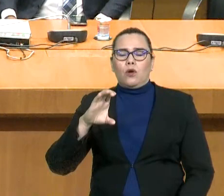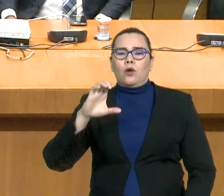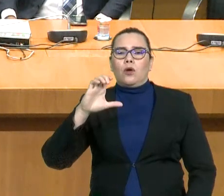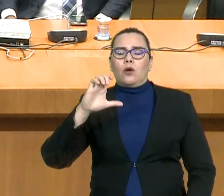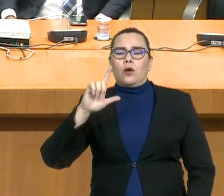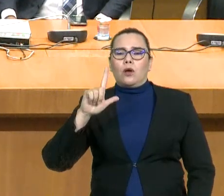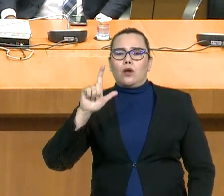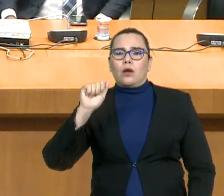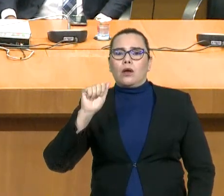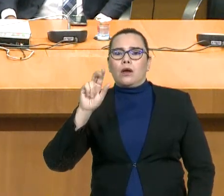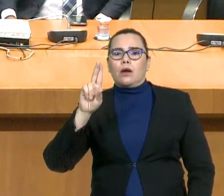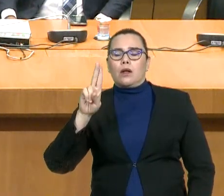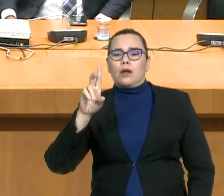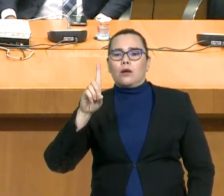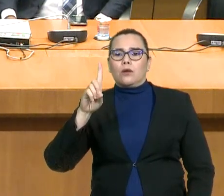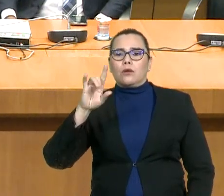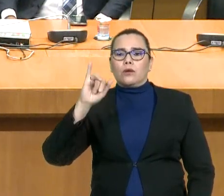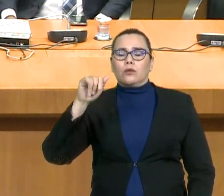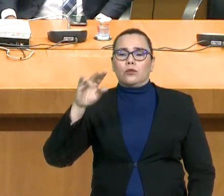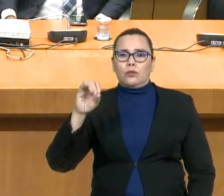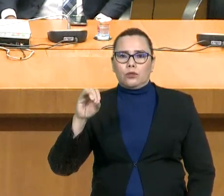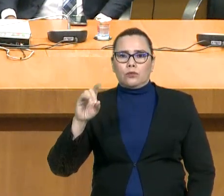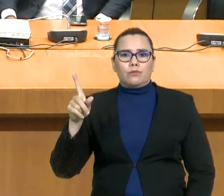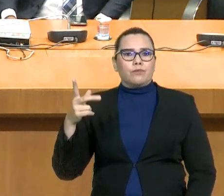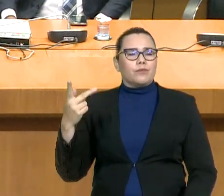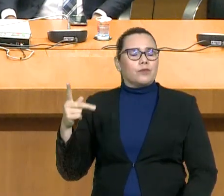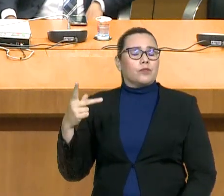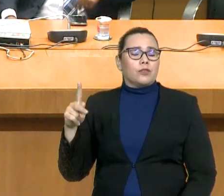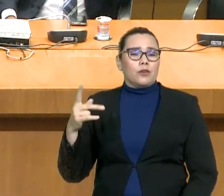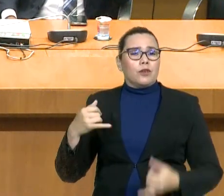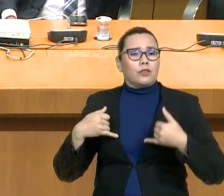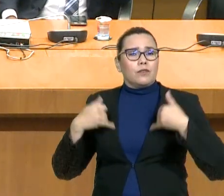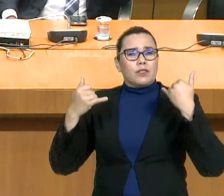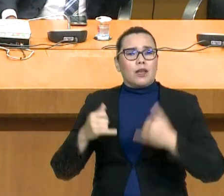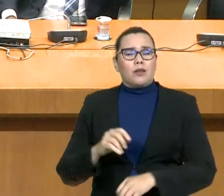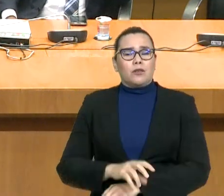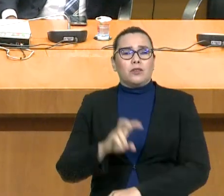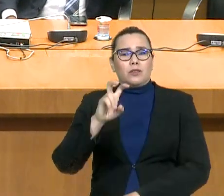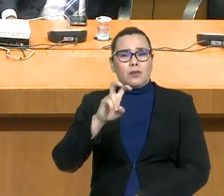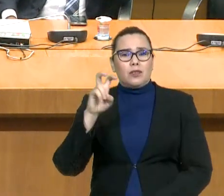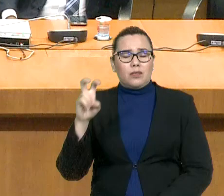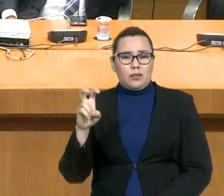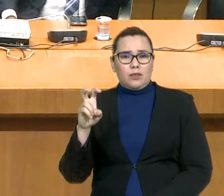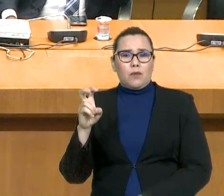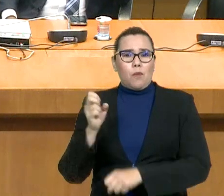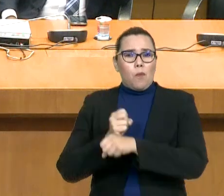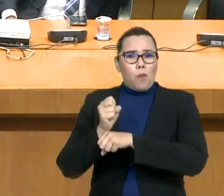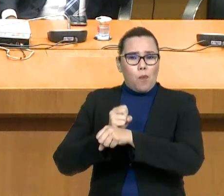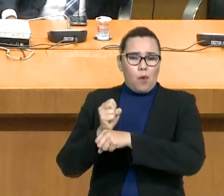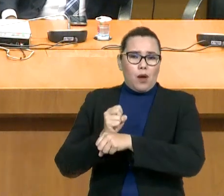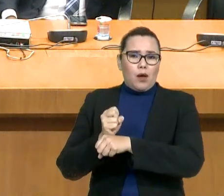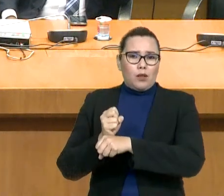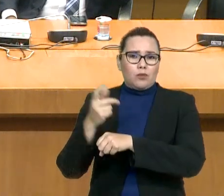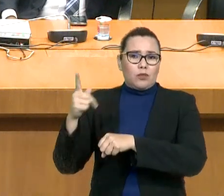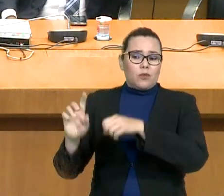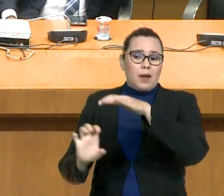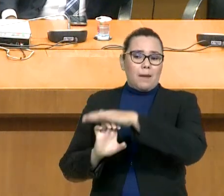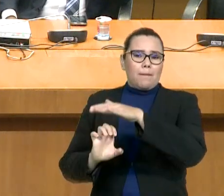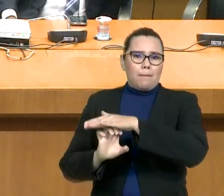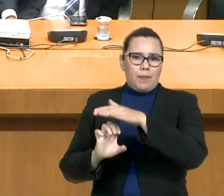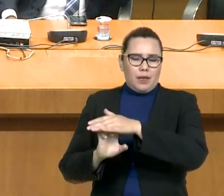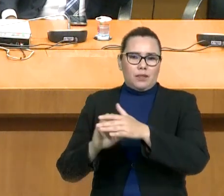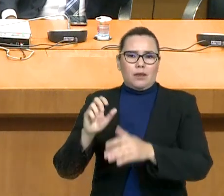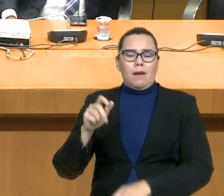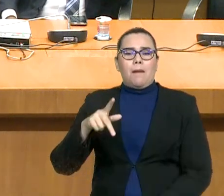Júnior, parabenizando-o pelo aniversário de 65 anos de criação do Armazém Paraíba, cuja comemoração ocorrerá